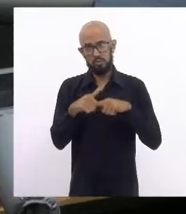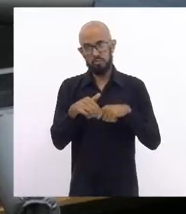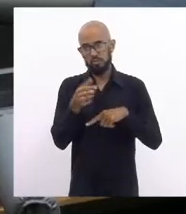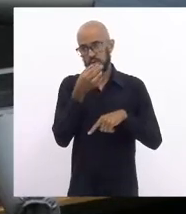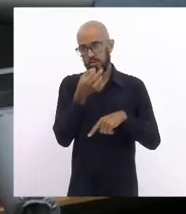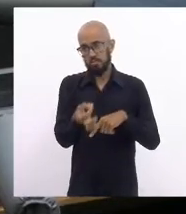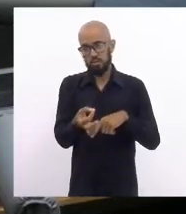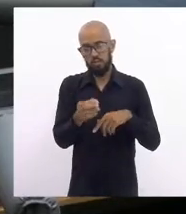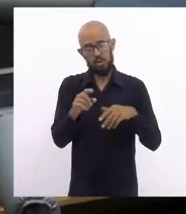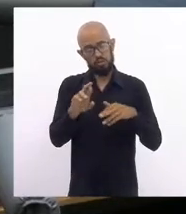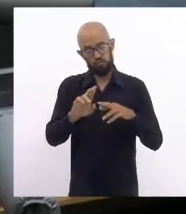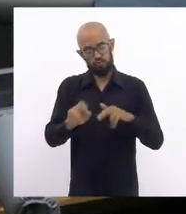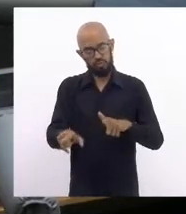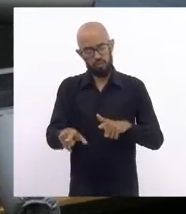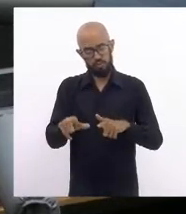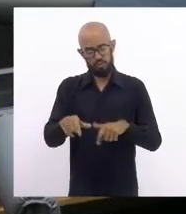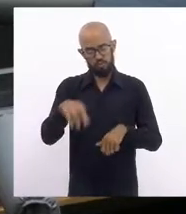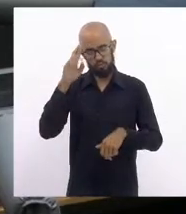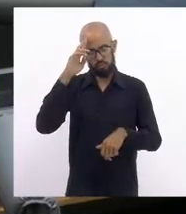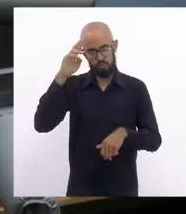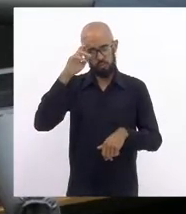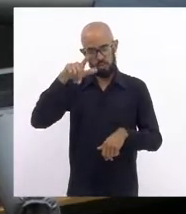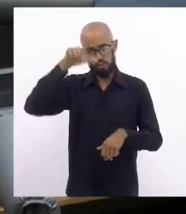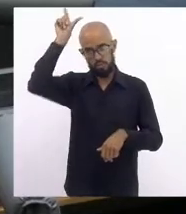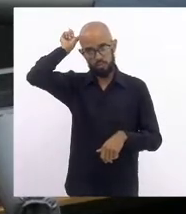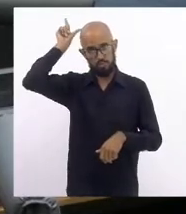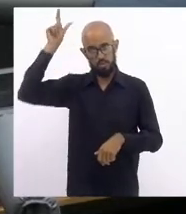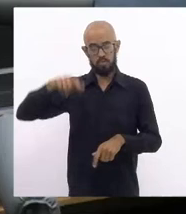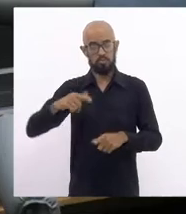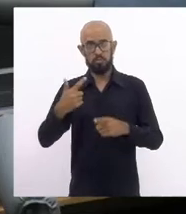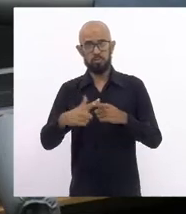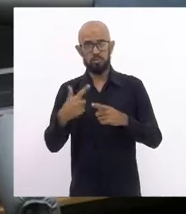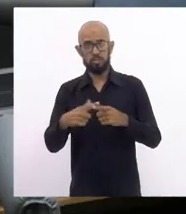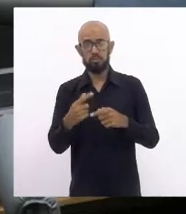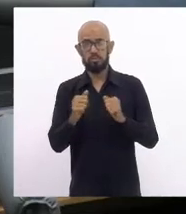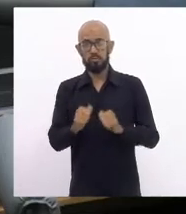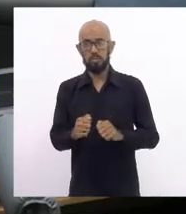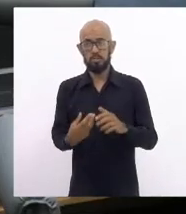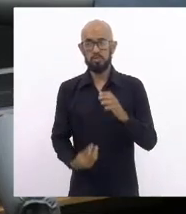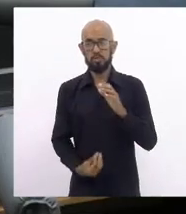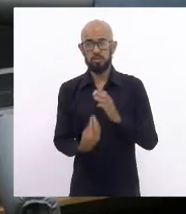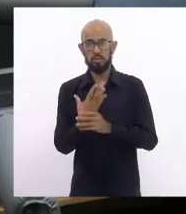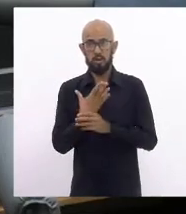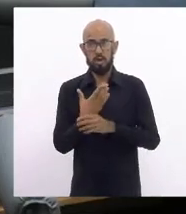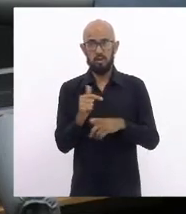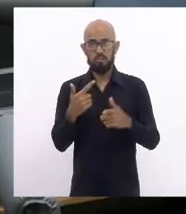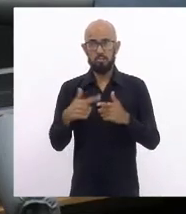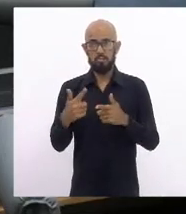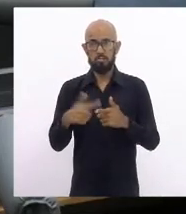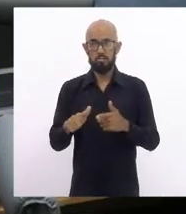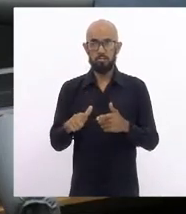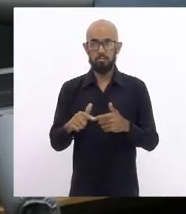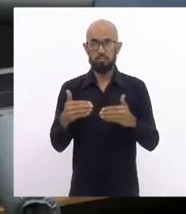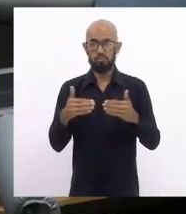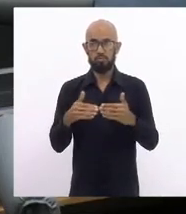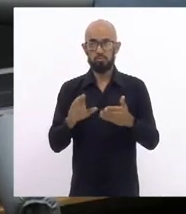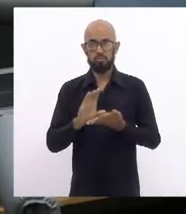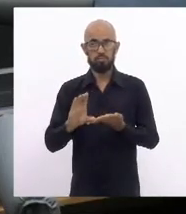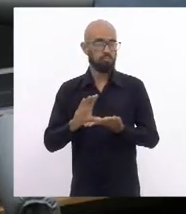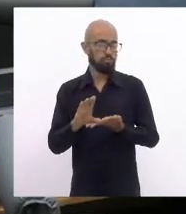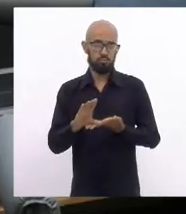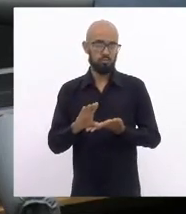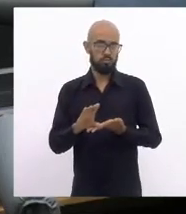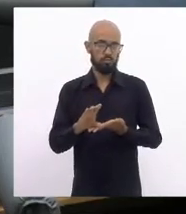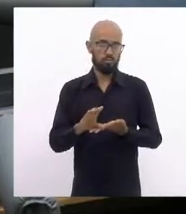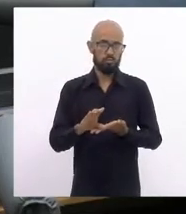é divergente do nobre deputado Luiz Paulo, porque isso pode criar uma premissa de inconstitucionalidade que